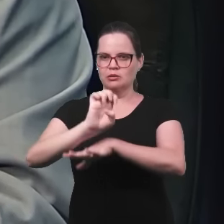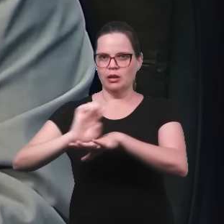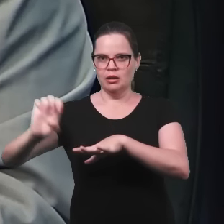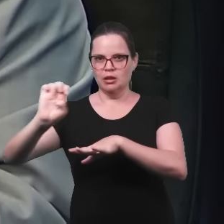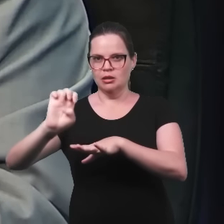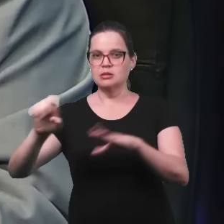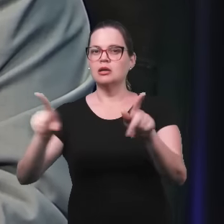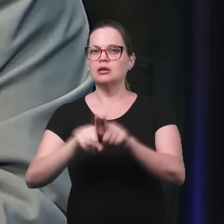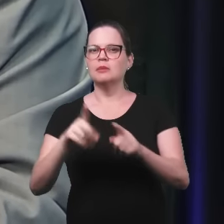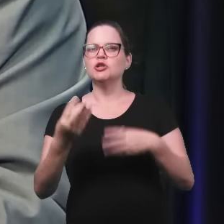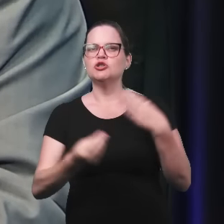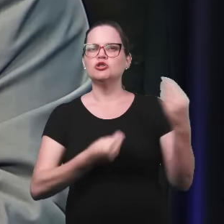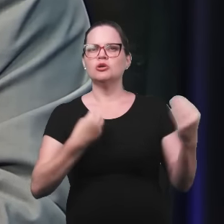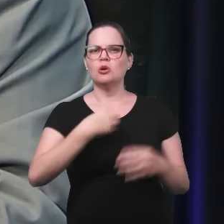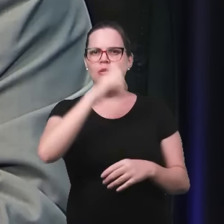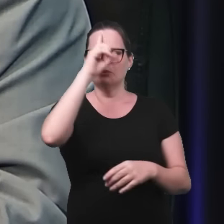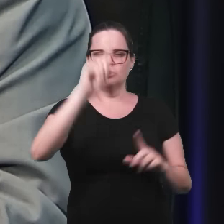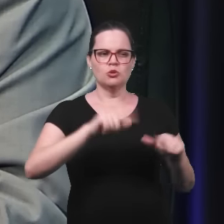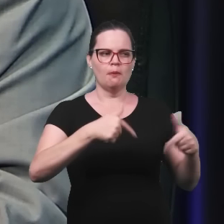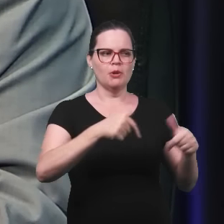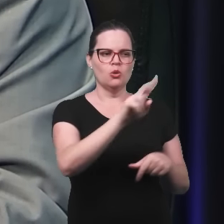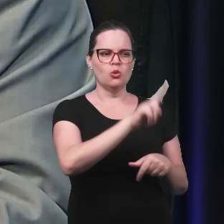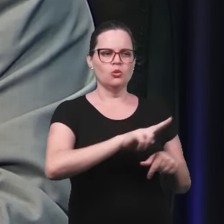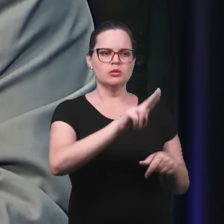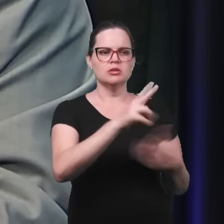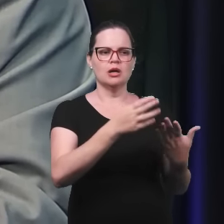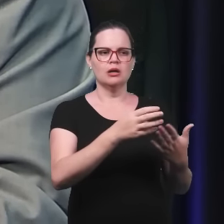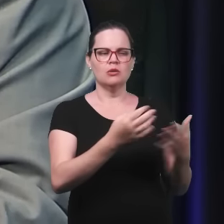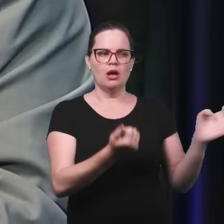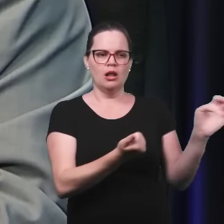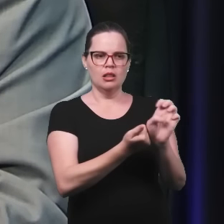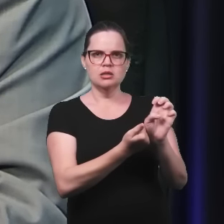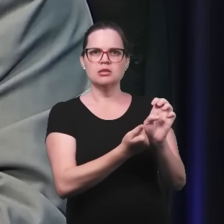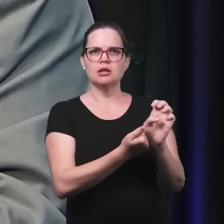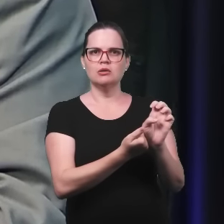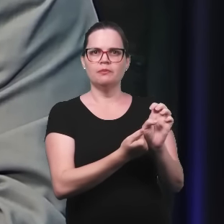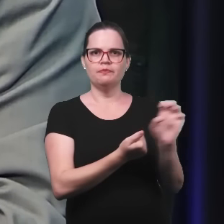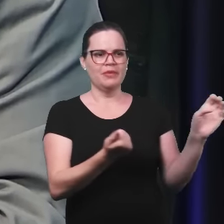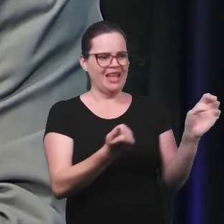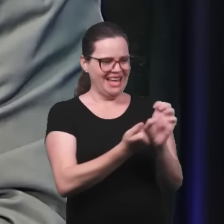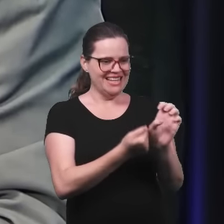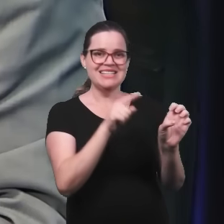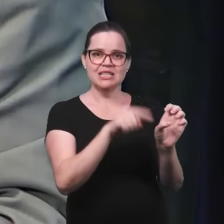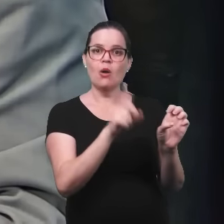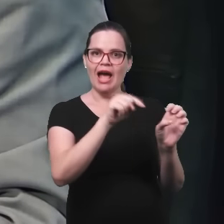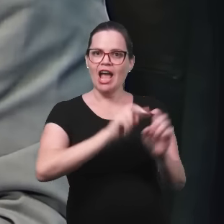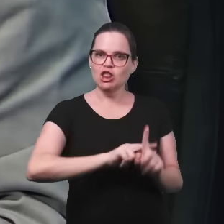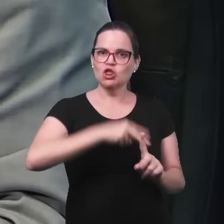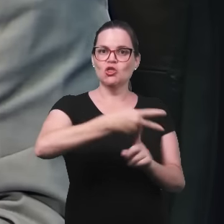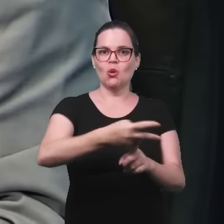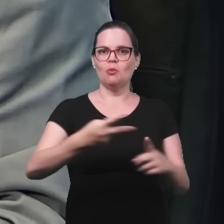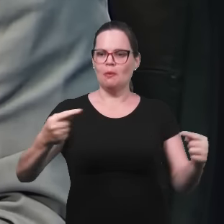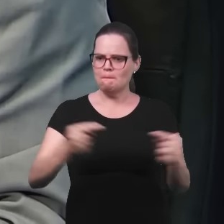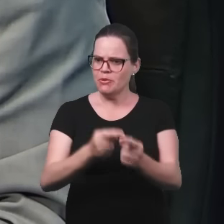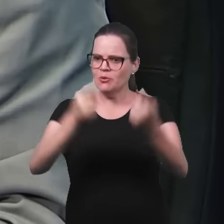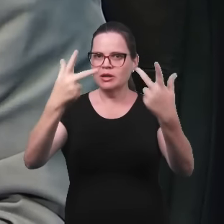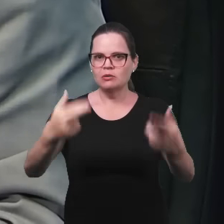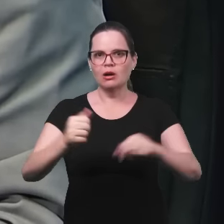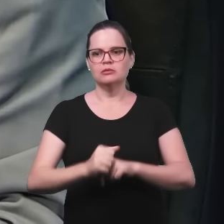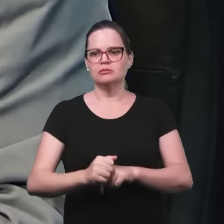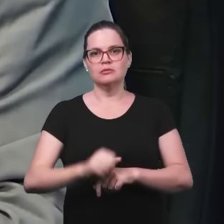que Deus operou através de Eliseu, os milagres na vida de Eliseu é exatamente o dobro.